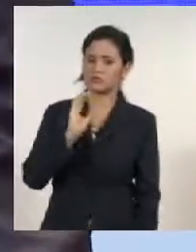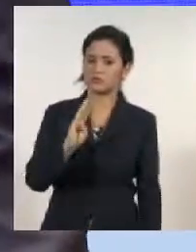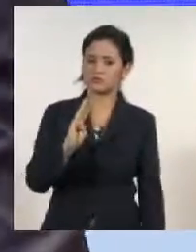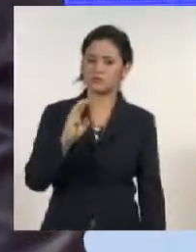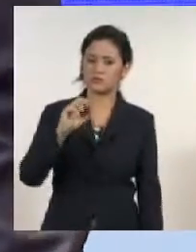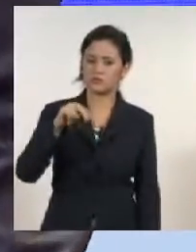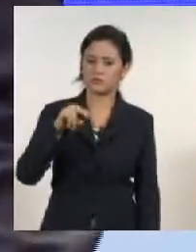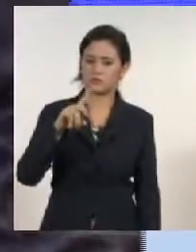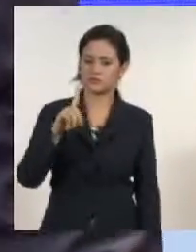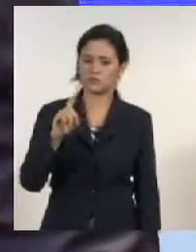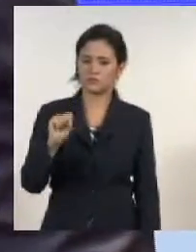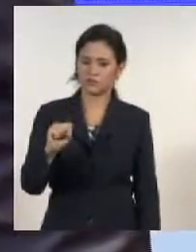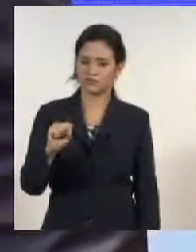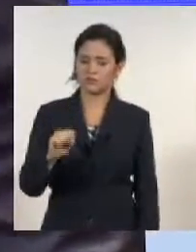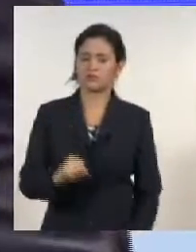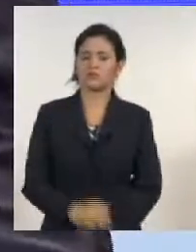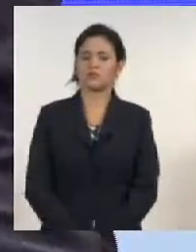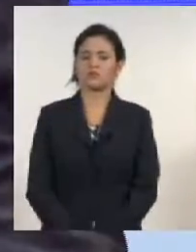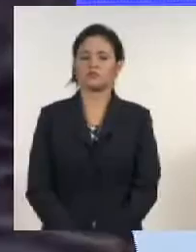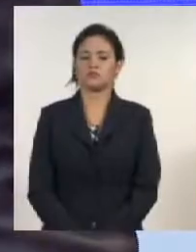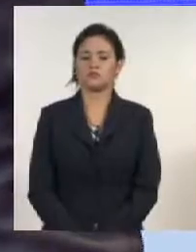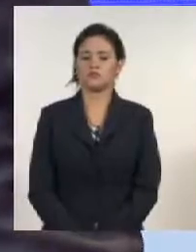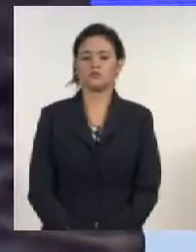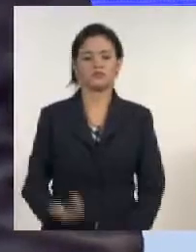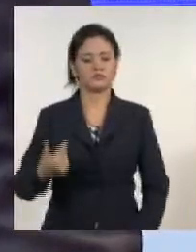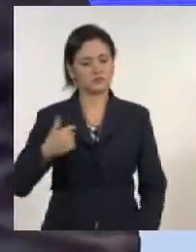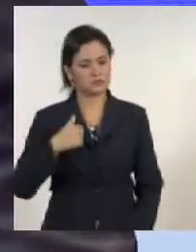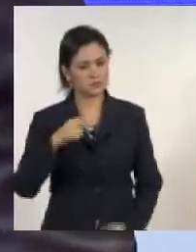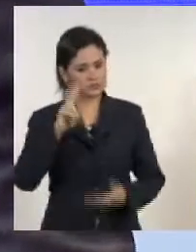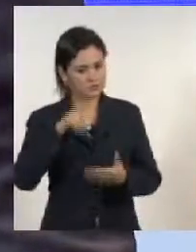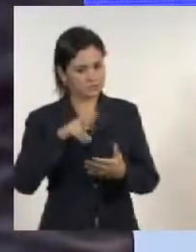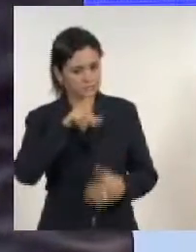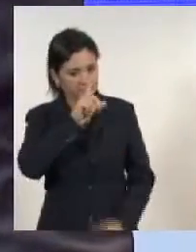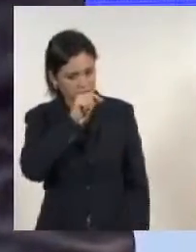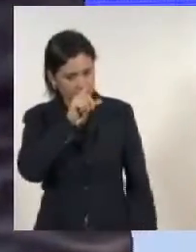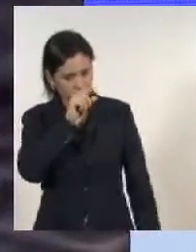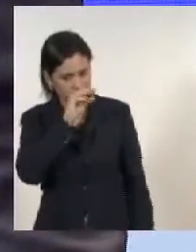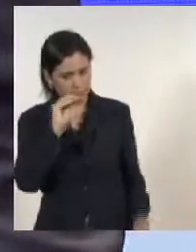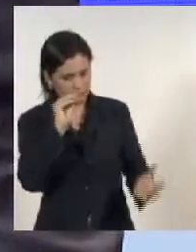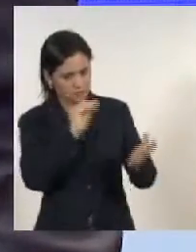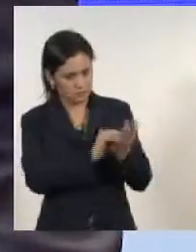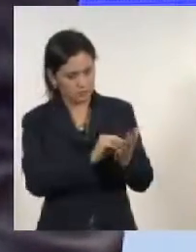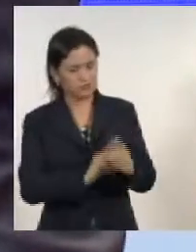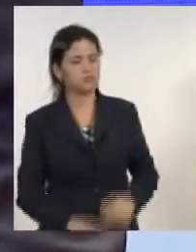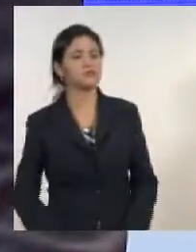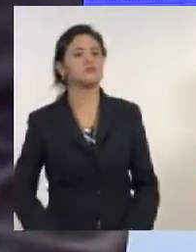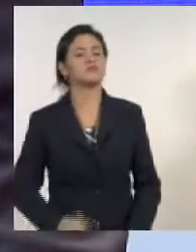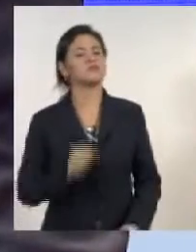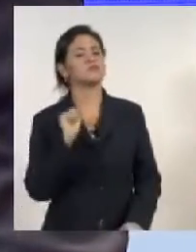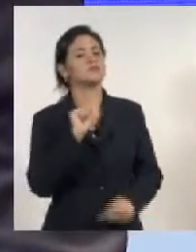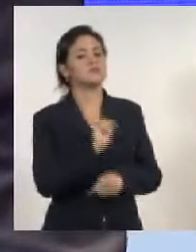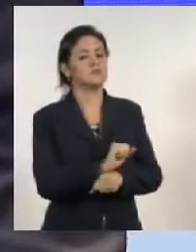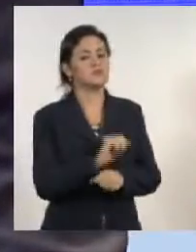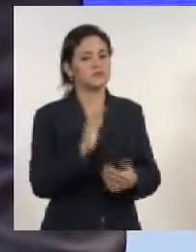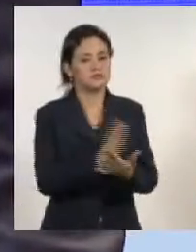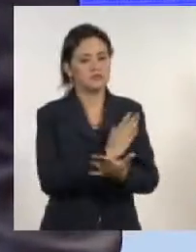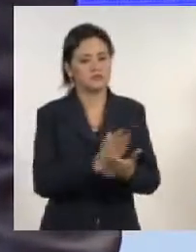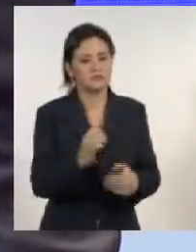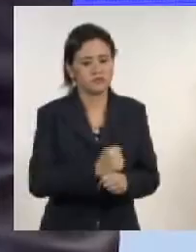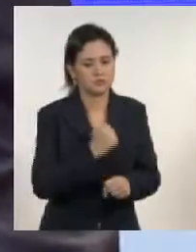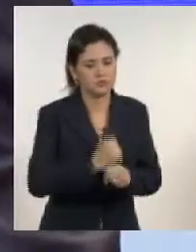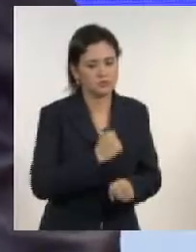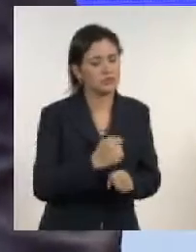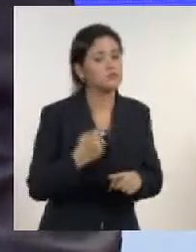enumerou. Vou ler o tweet dele. Só estão paradas algumas obras em que,